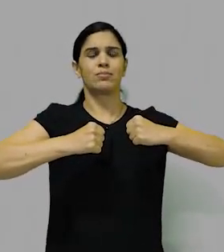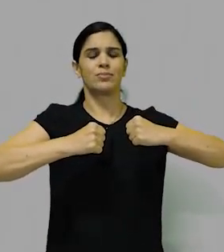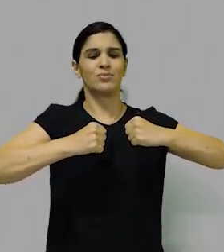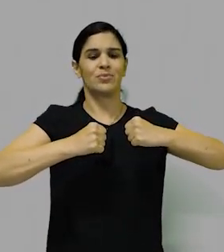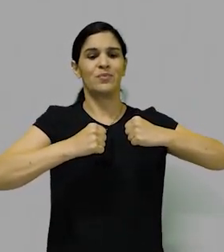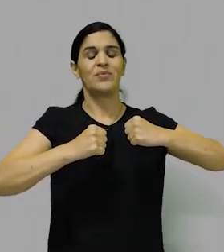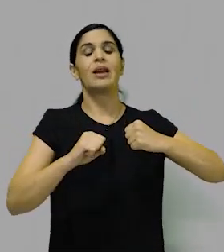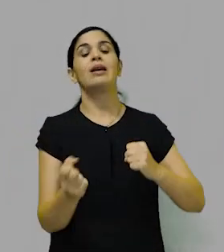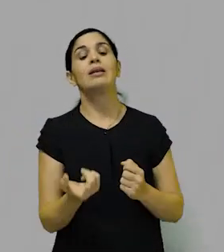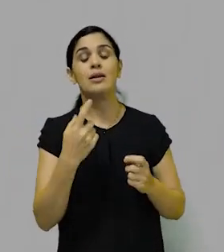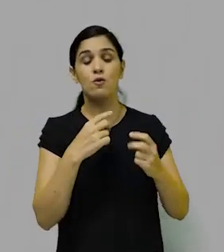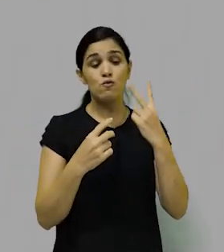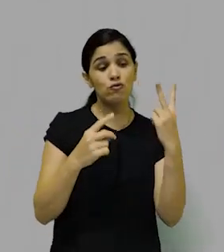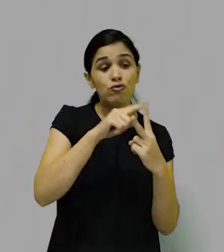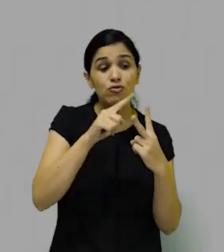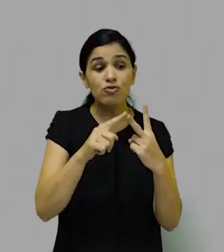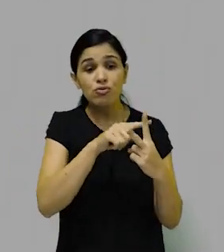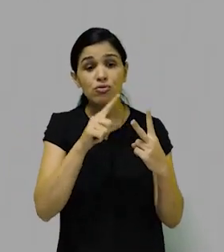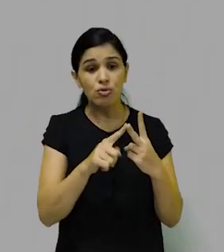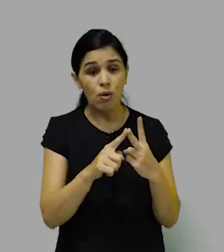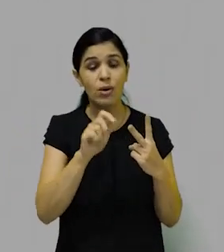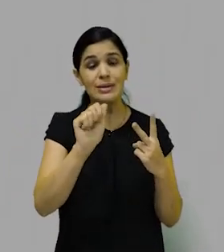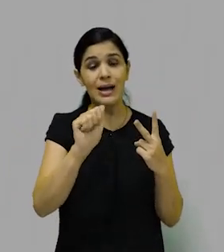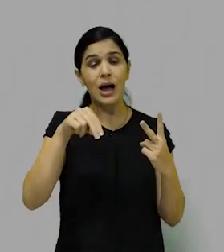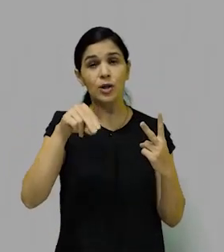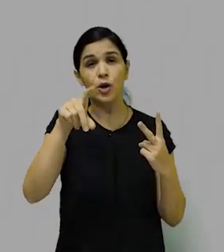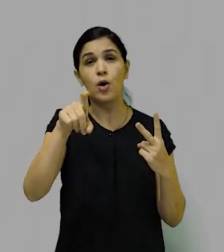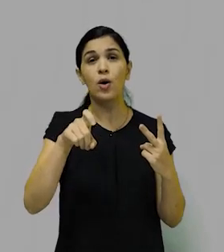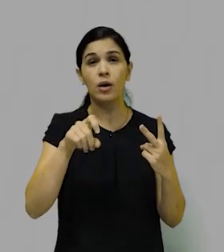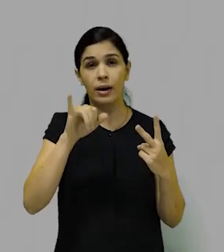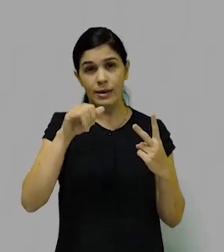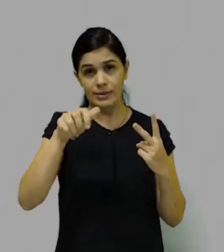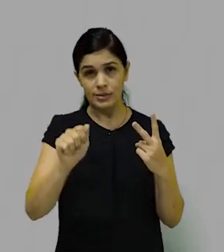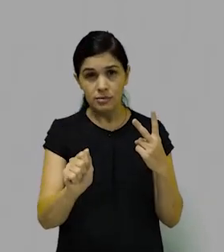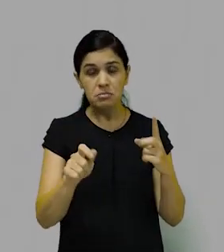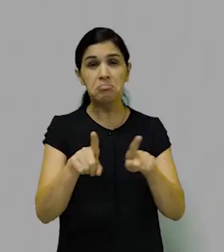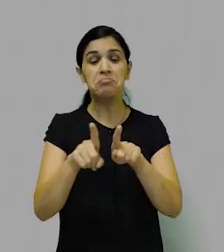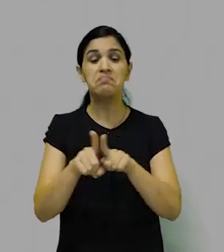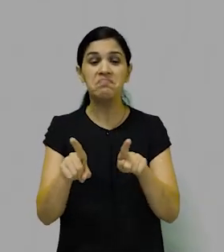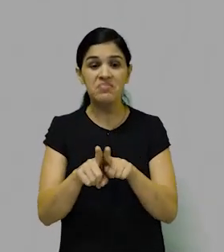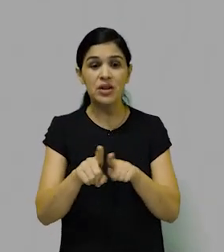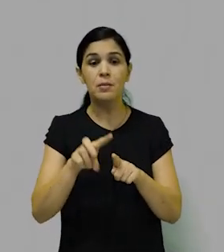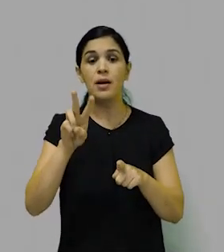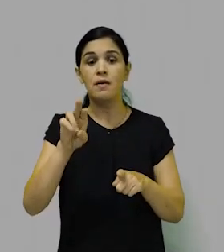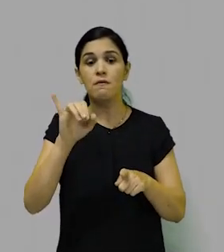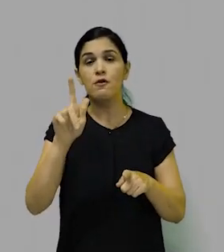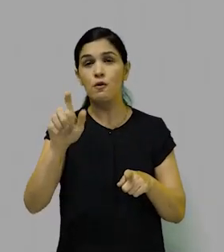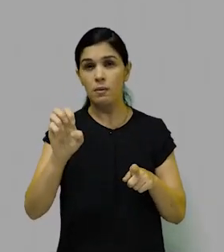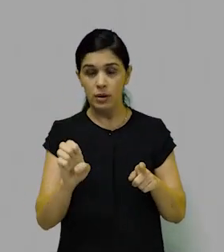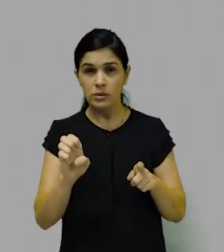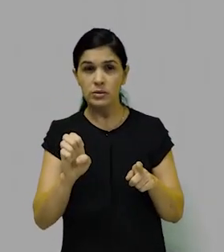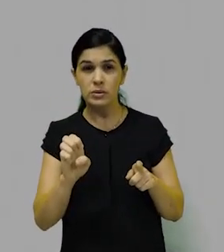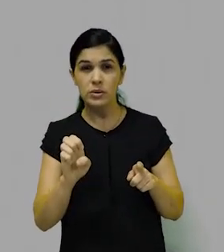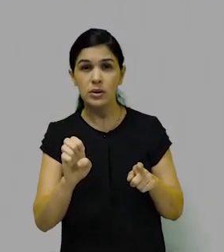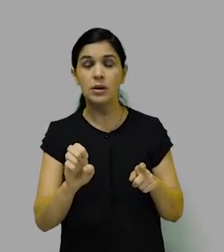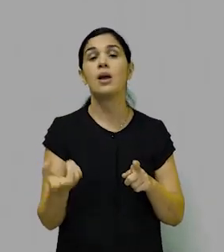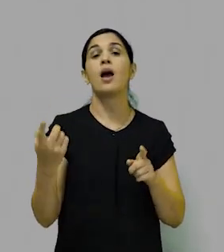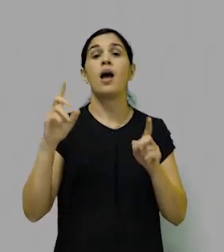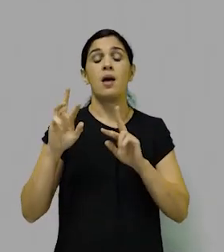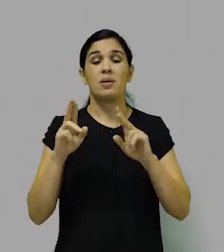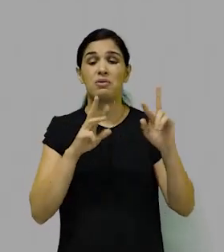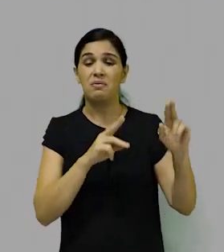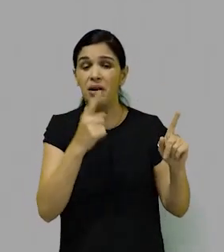Preocupação em não ganhar peso. Distorção da imagem corporal, que eu falei para vocês, ela perante ao espelho, mesmo extremamente